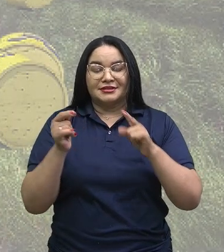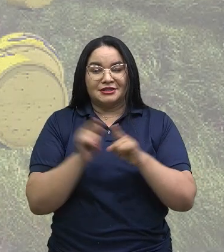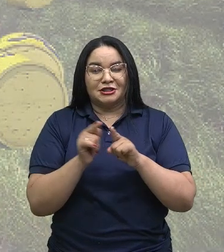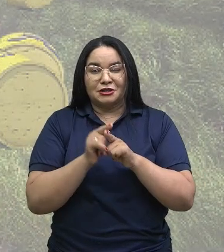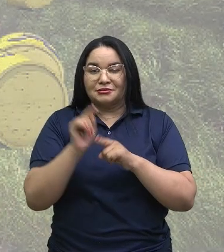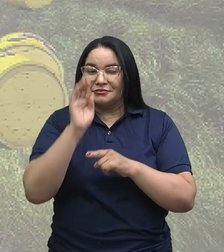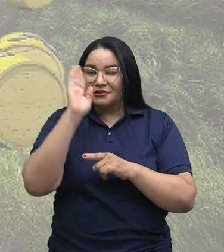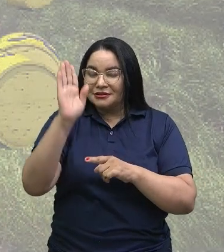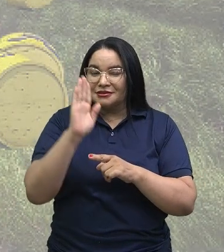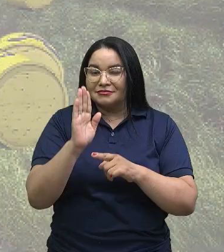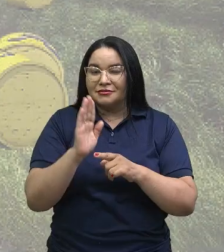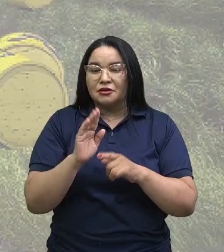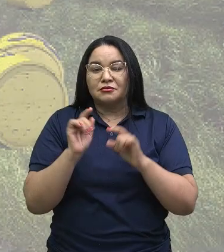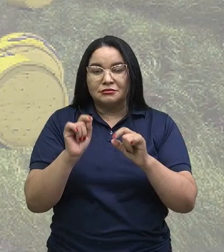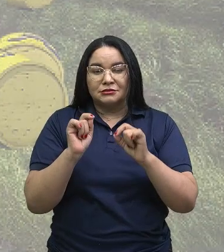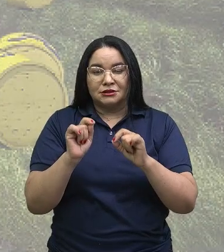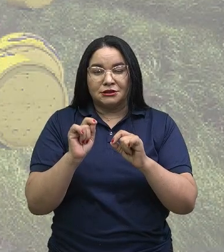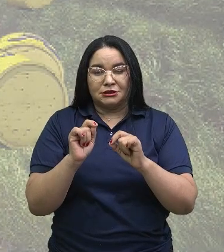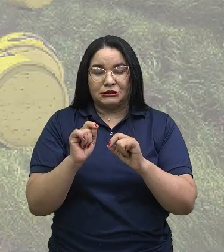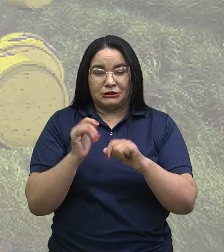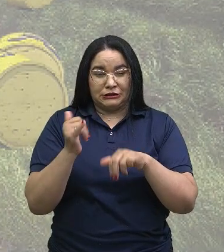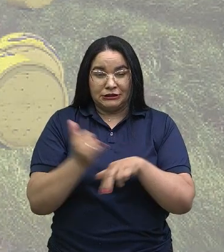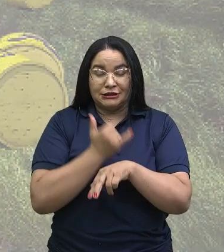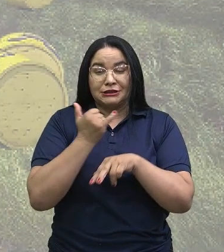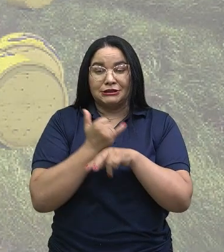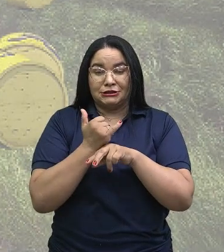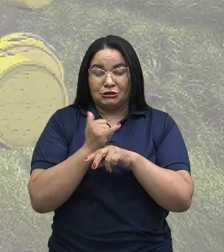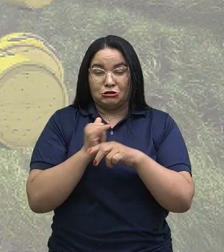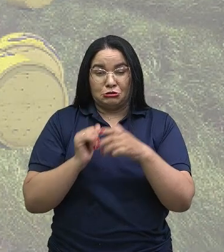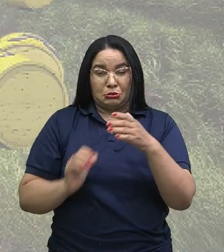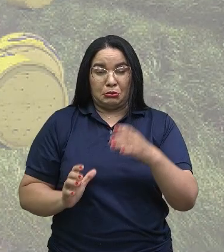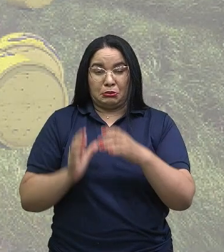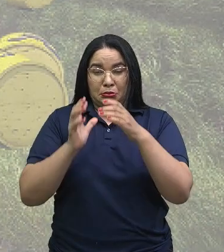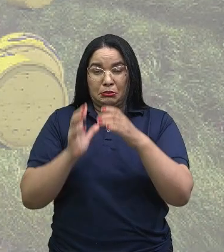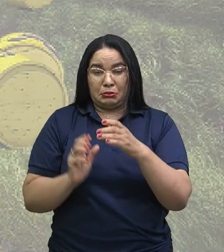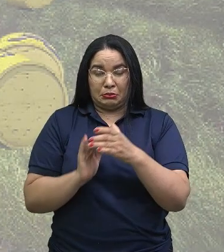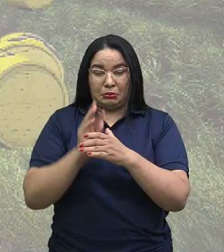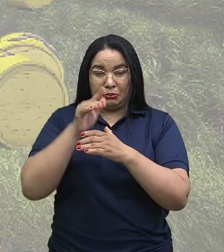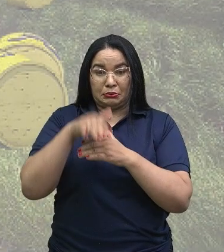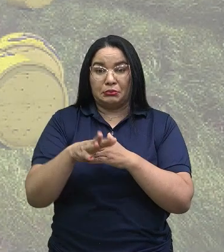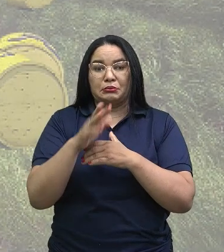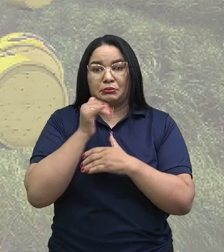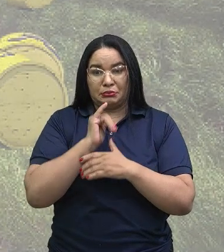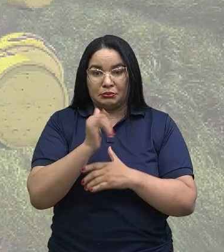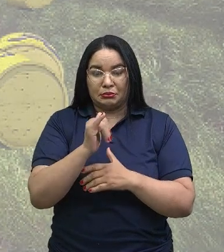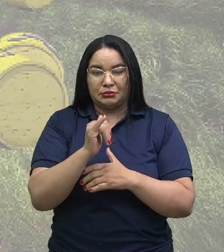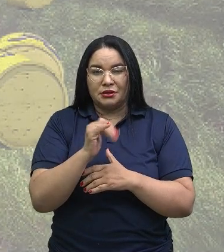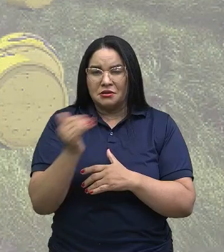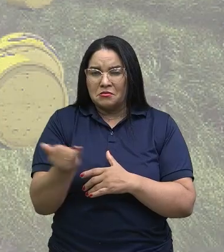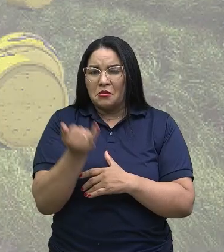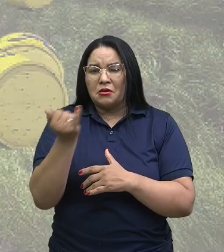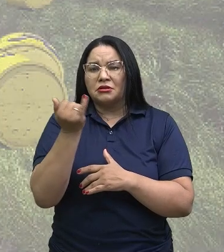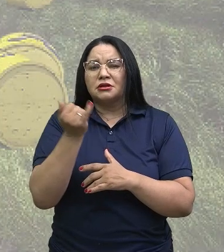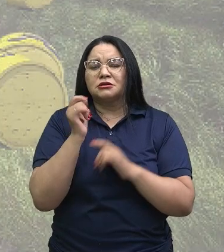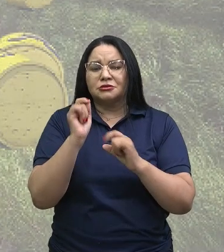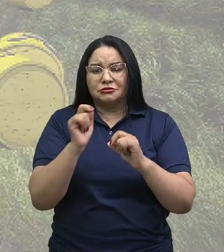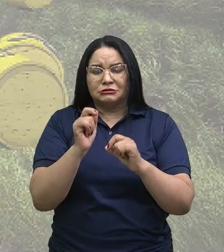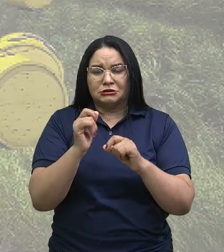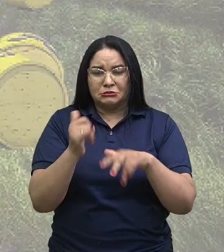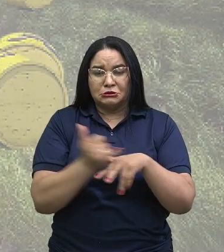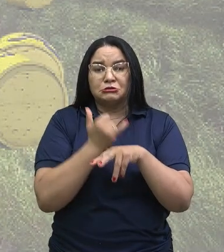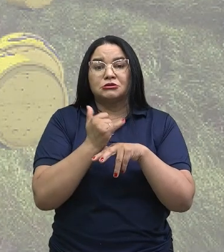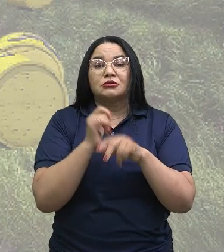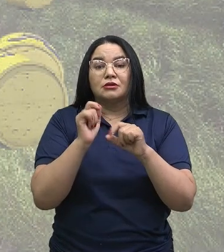principalmente sobre acidente nuclear, que você consegue ver aqui. É importante relembrar o que é um acidente nuclear, que é